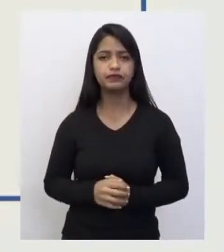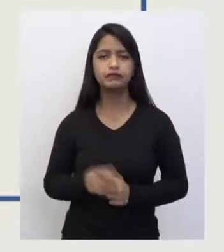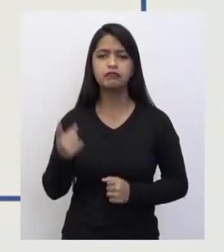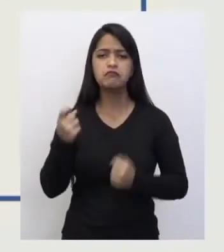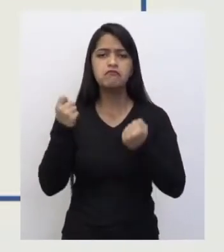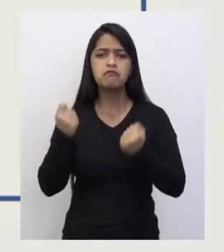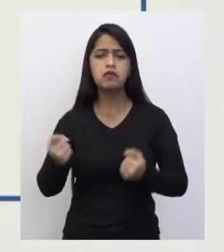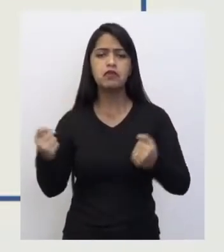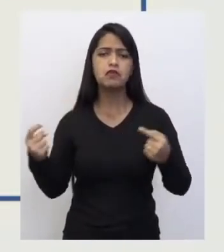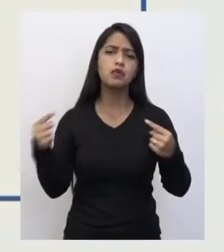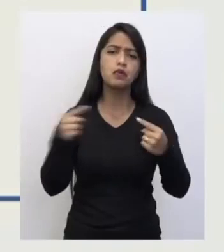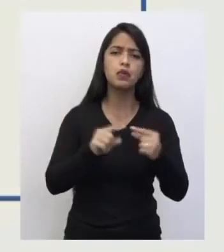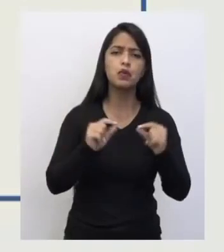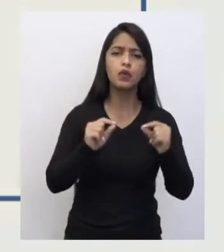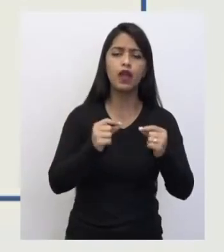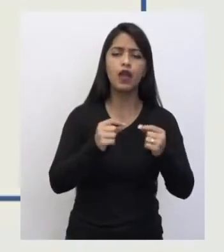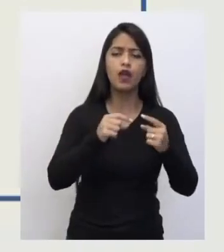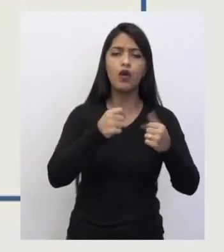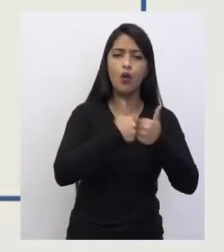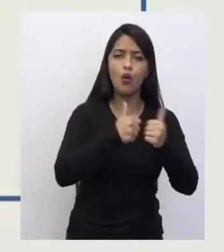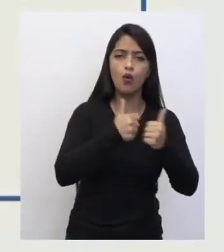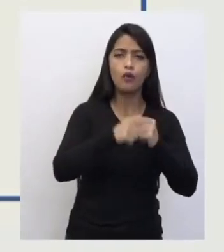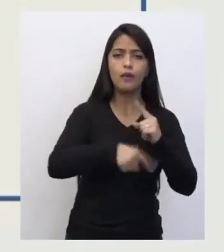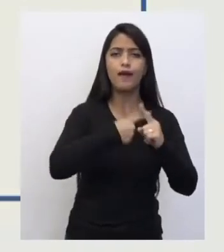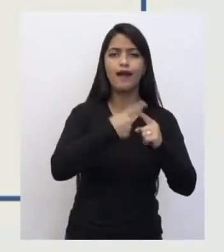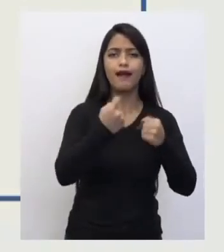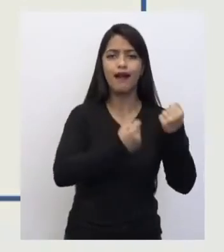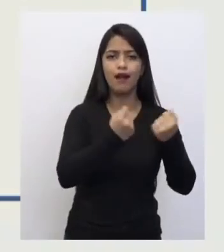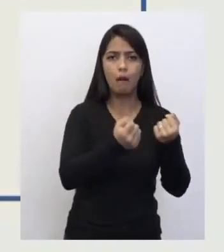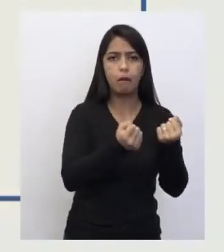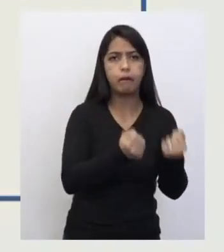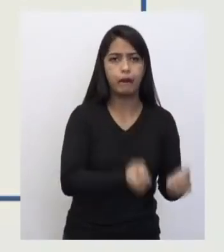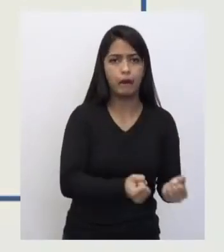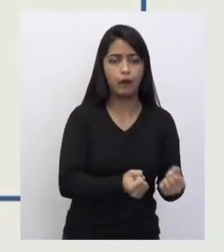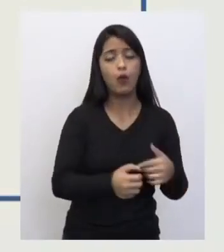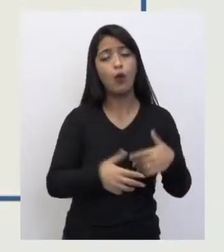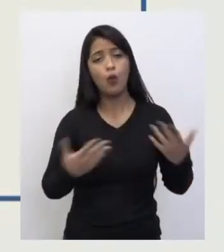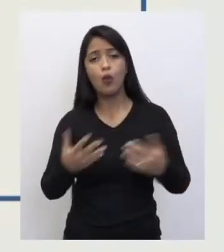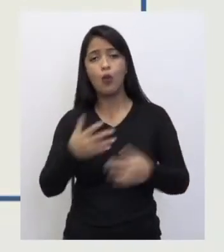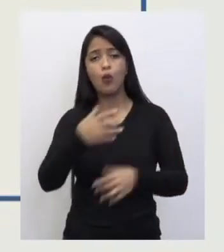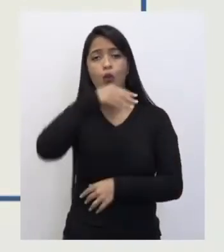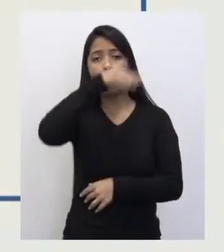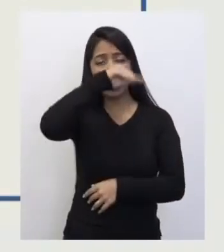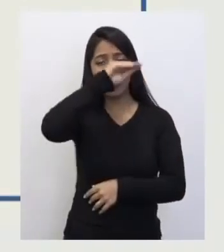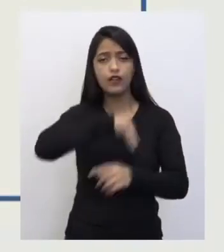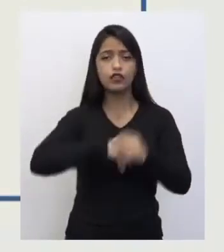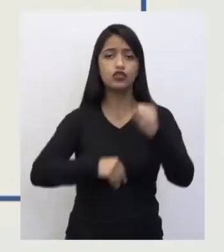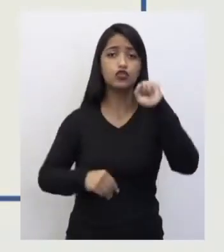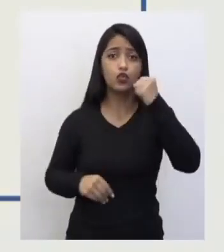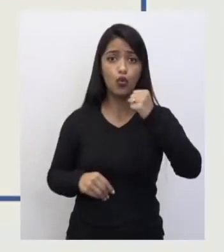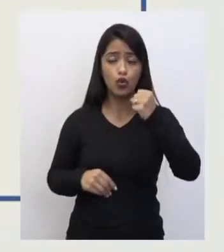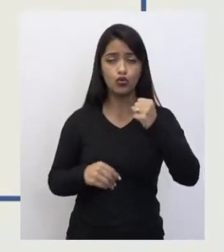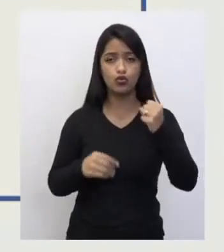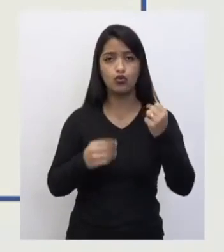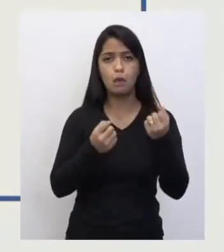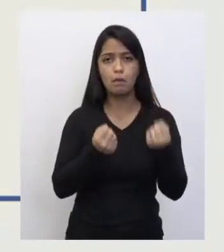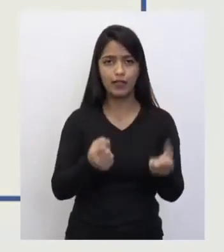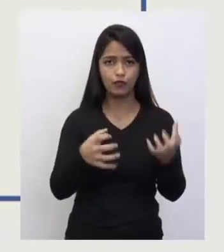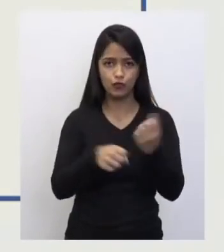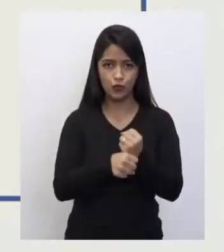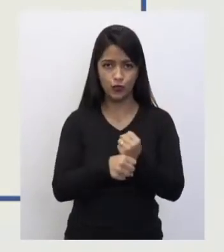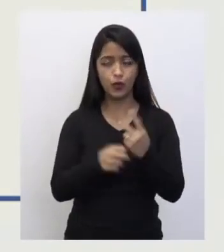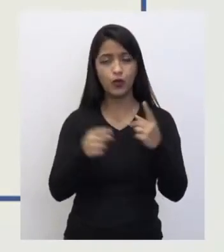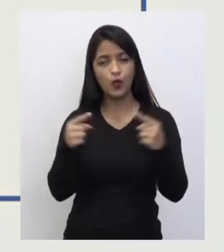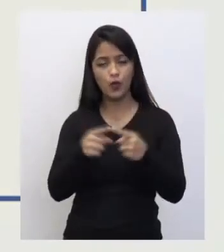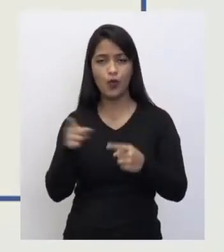e um carro juntos e ao peso de 8 elefantes. E agora eu vou inserir mais uma explicação,